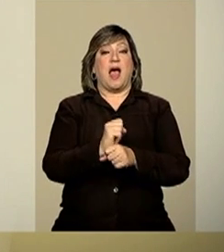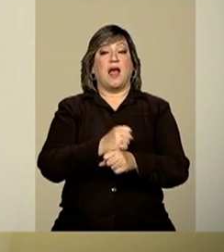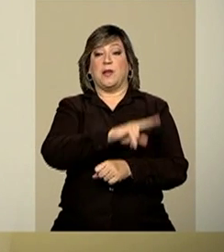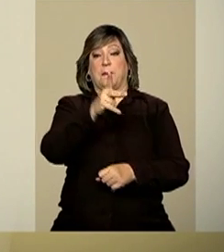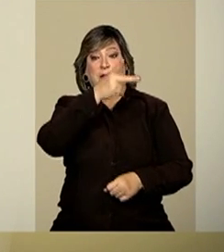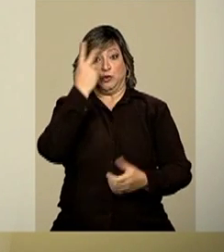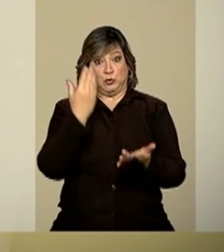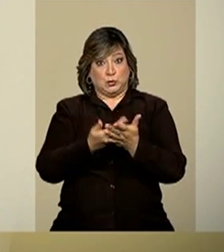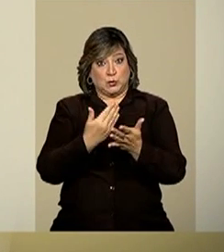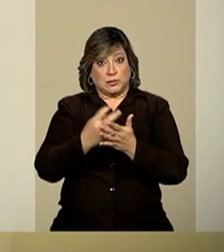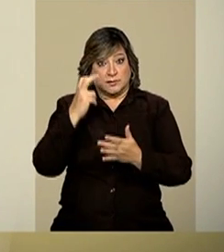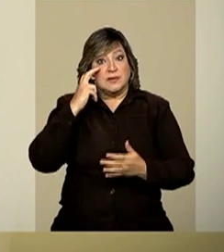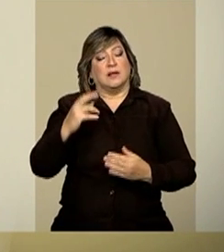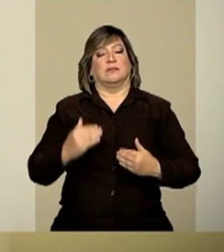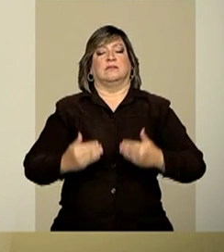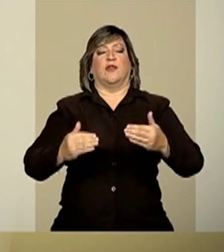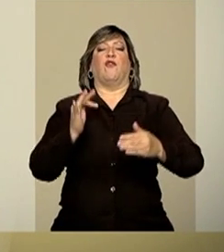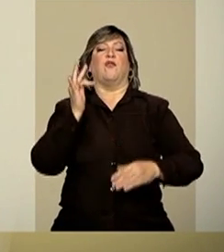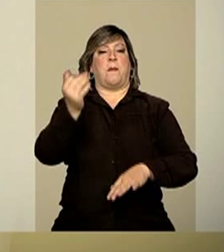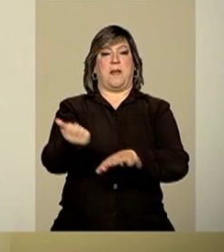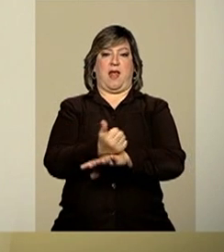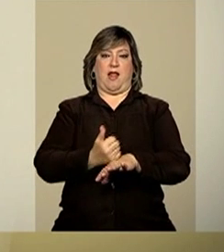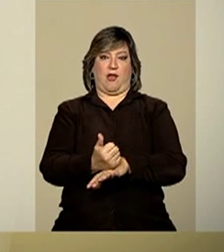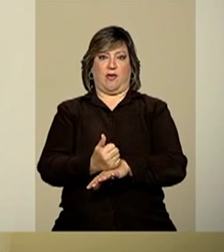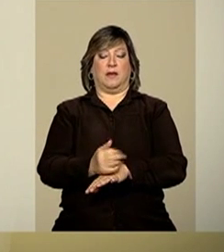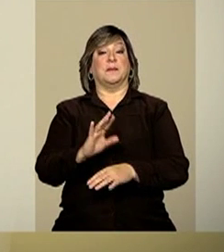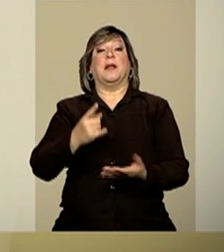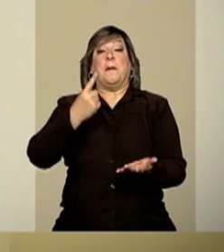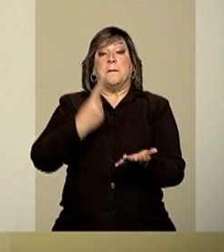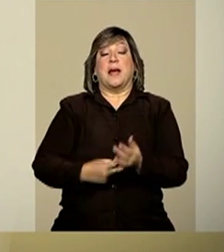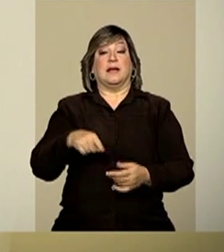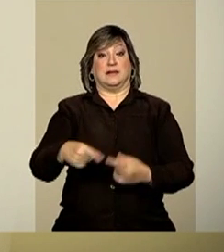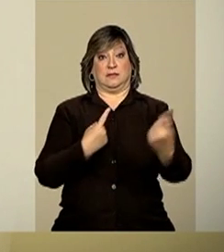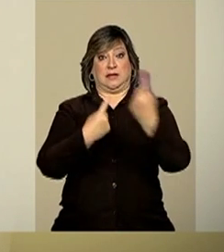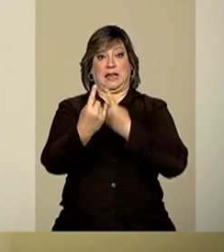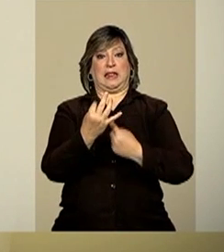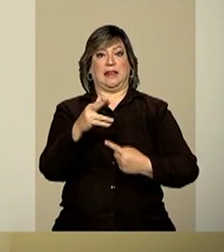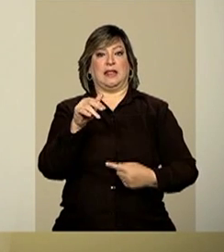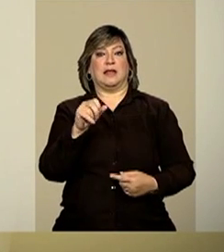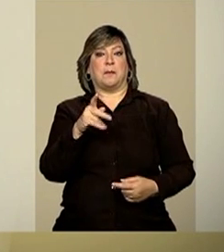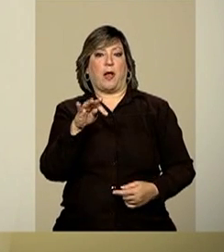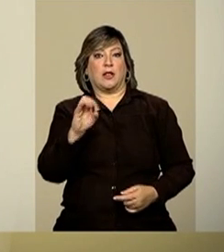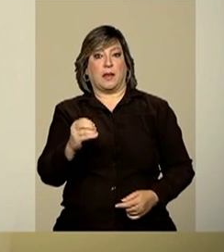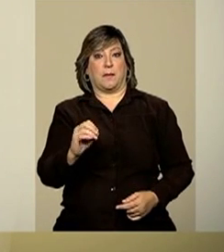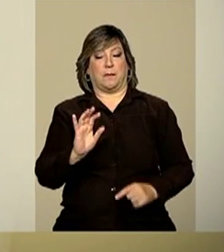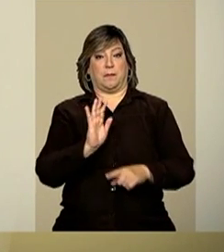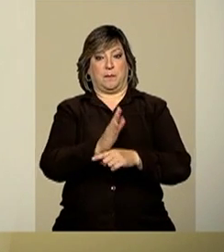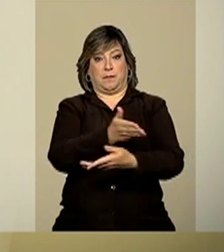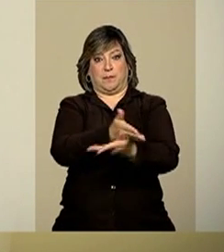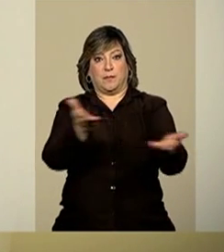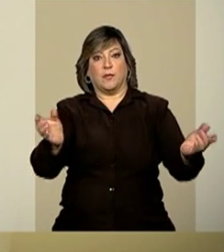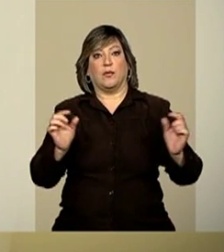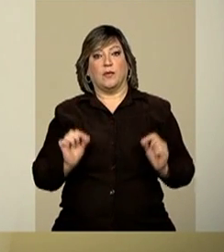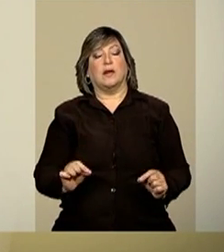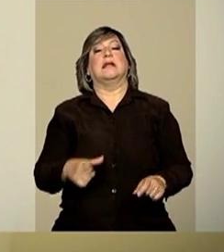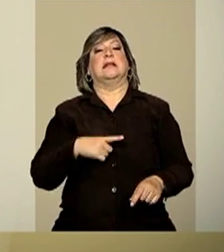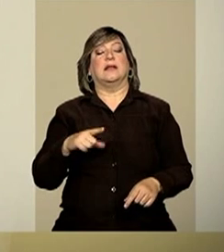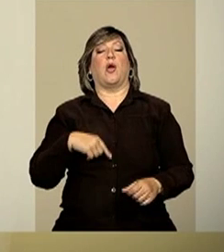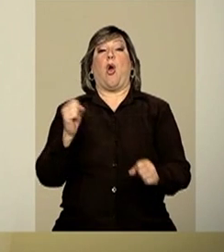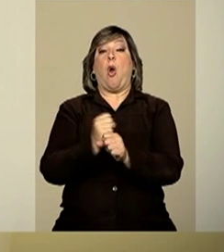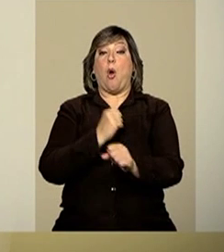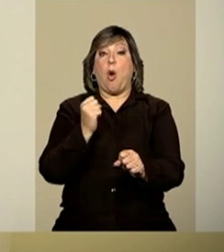anos. Já o Pacto do Transporte Público vai significar, no curto e médio prazo, obras e